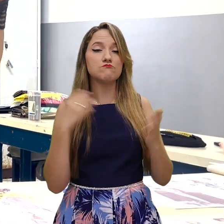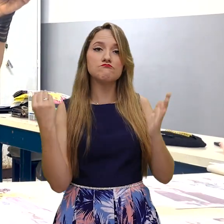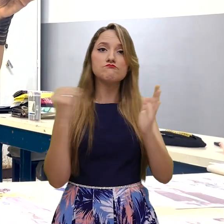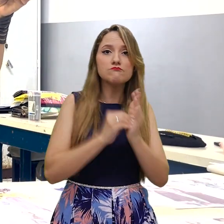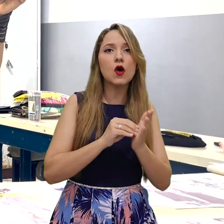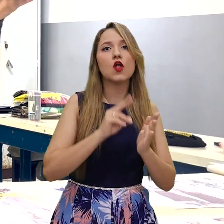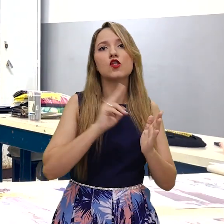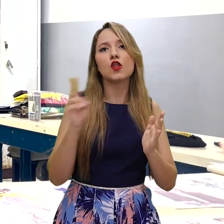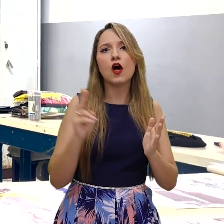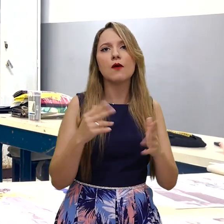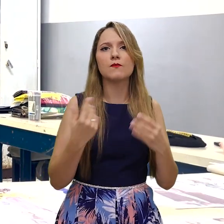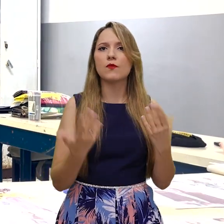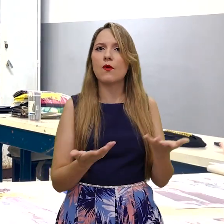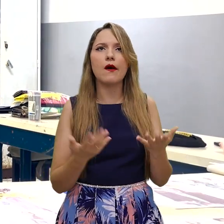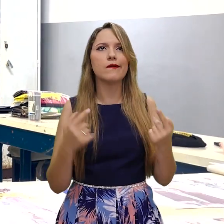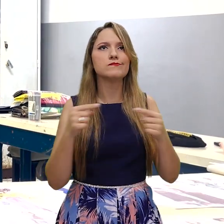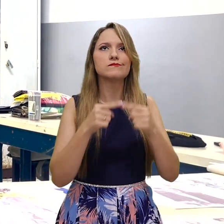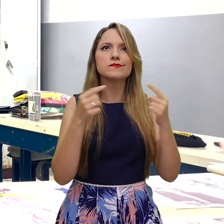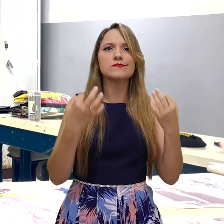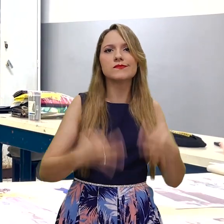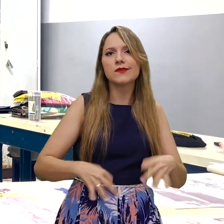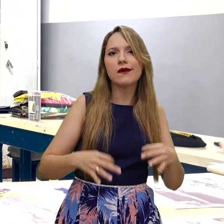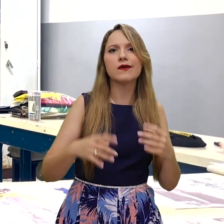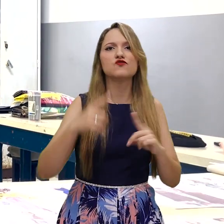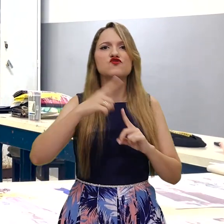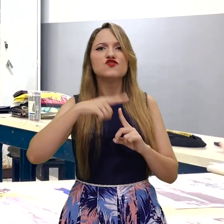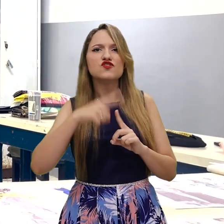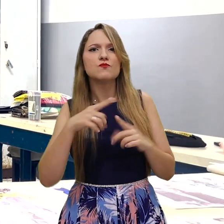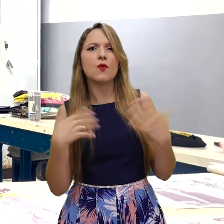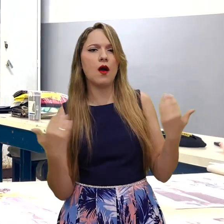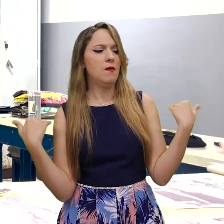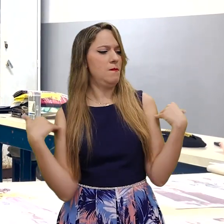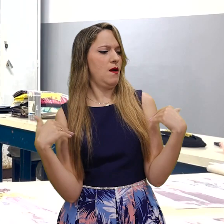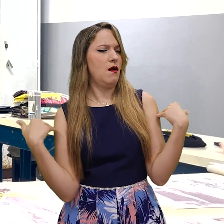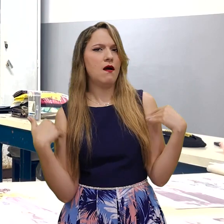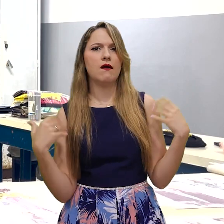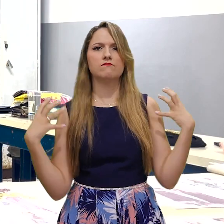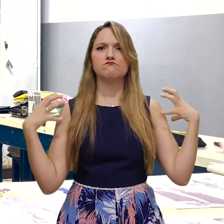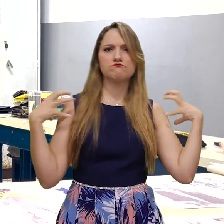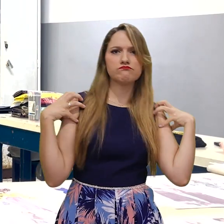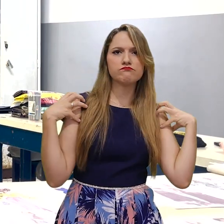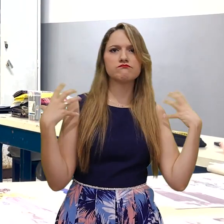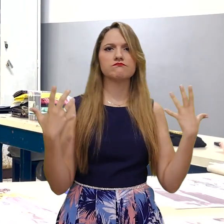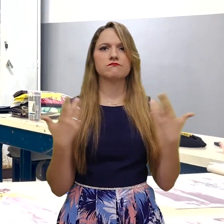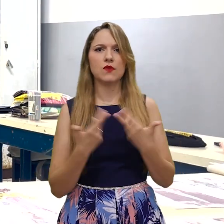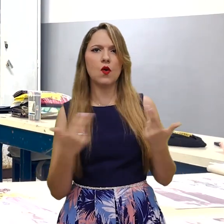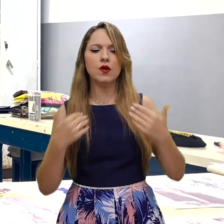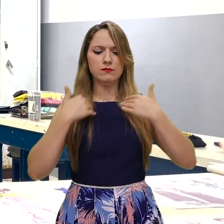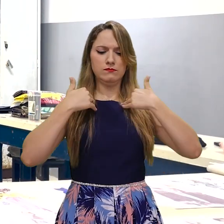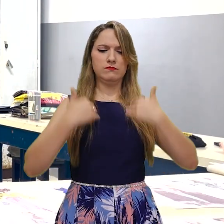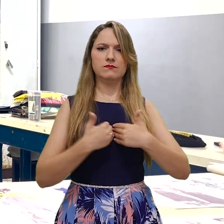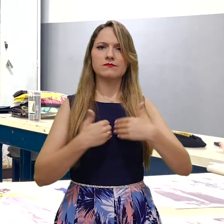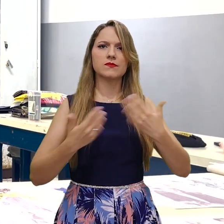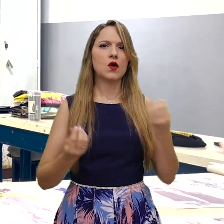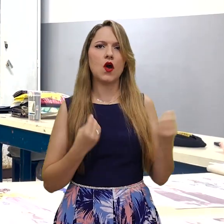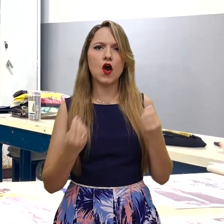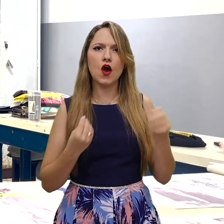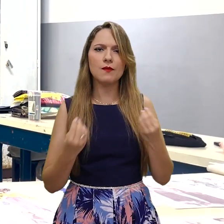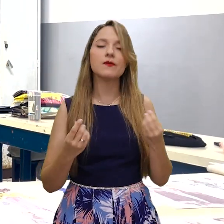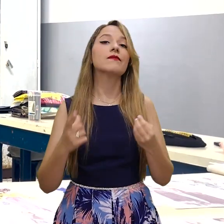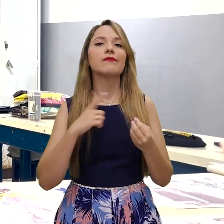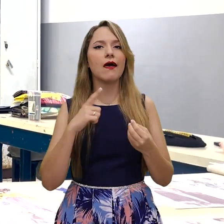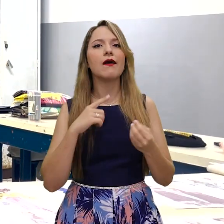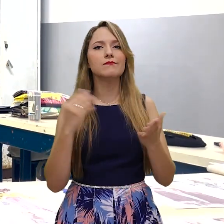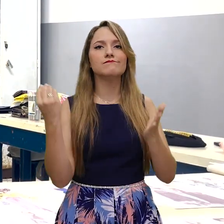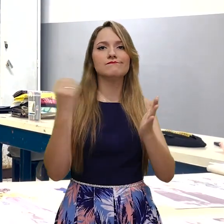saia godê. Ou qual é o tipo da manga, qual é o tipo do decote, qual é o tipo da gola. Então, existe, digamos